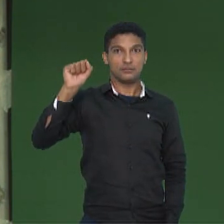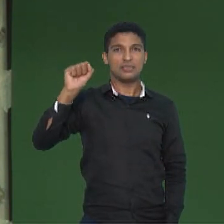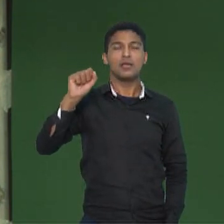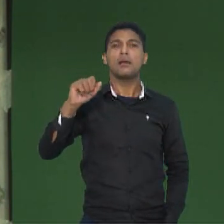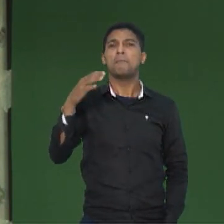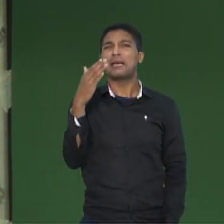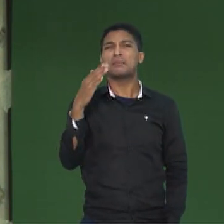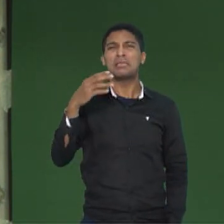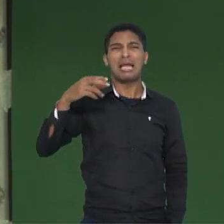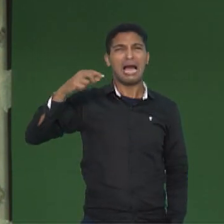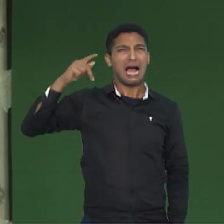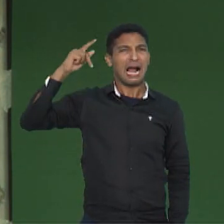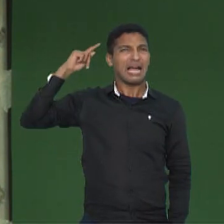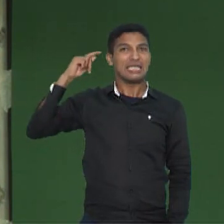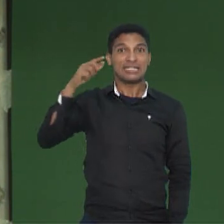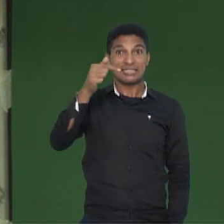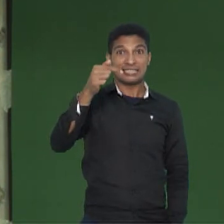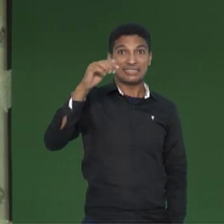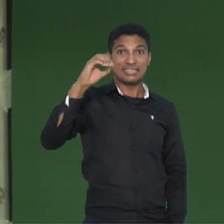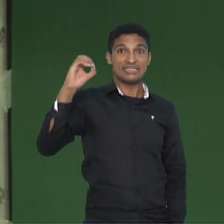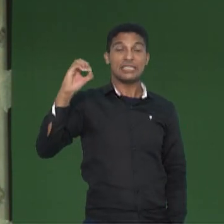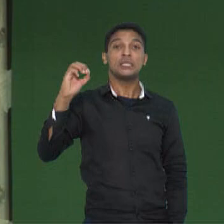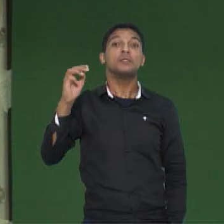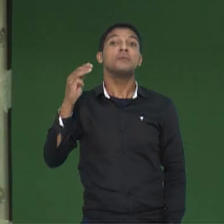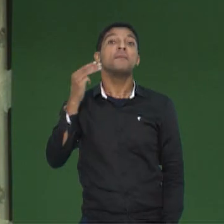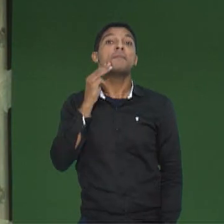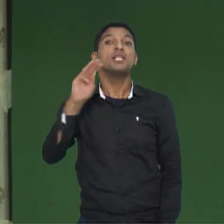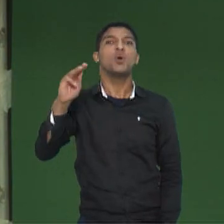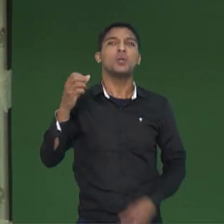700 milhões de anos. Começa a fazer uma conta aí, por favor.